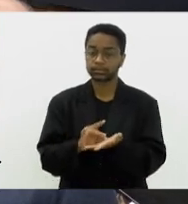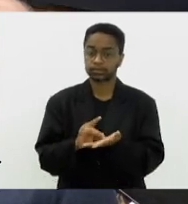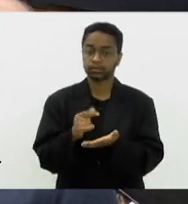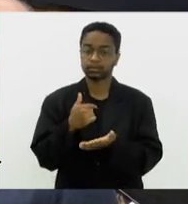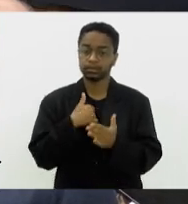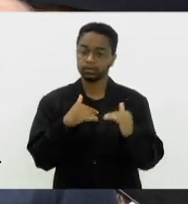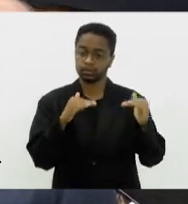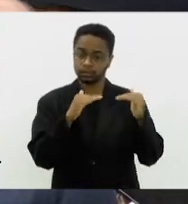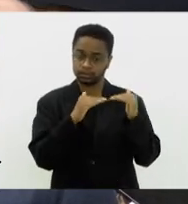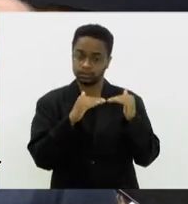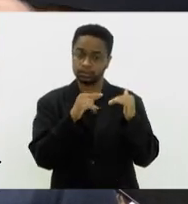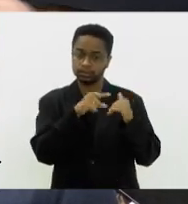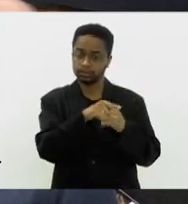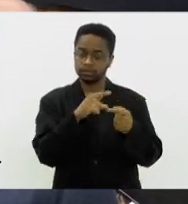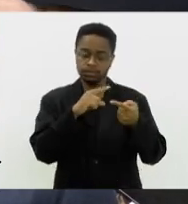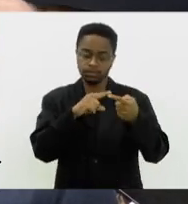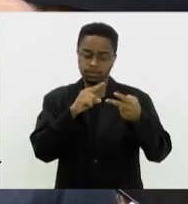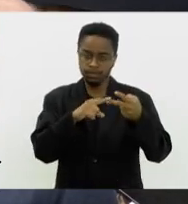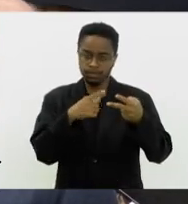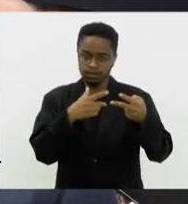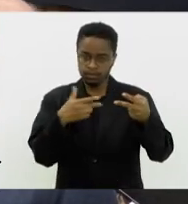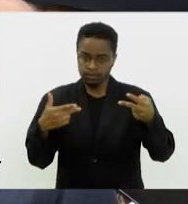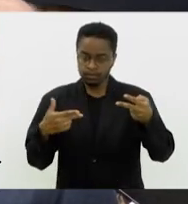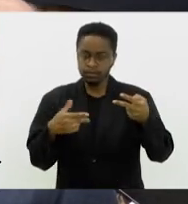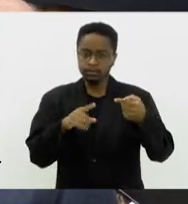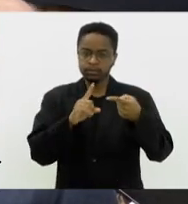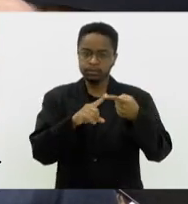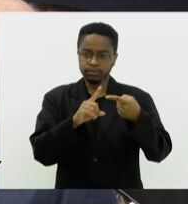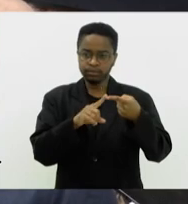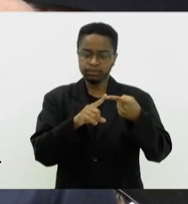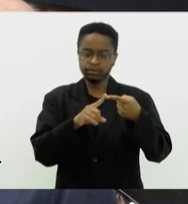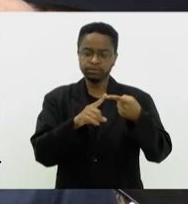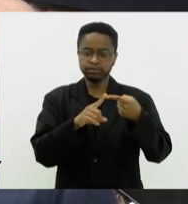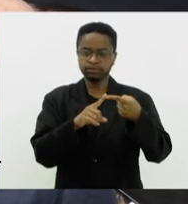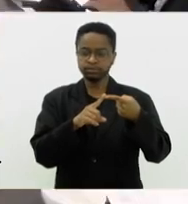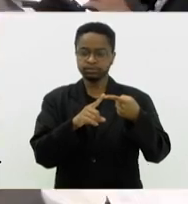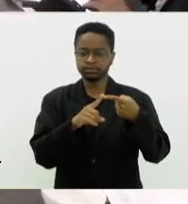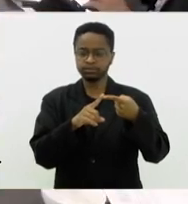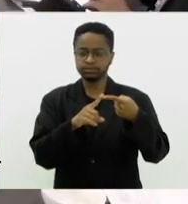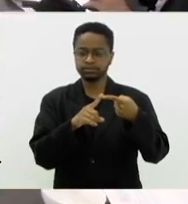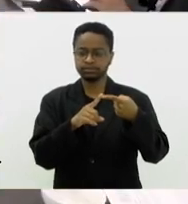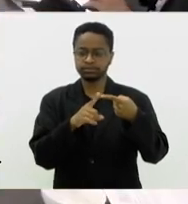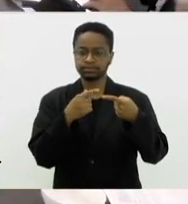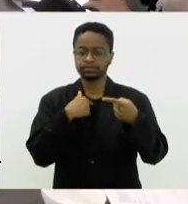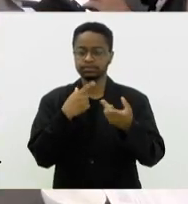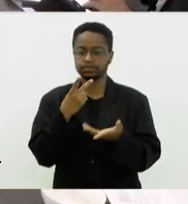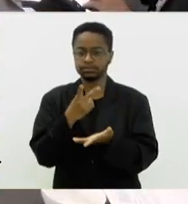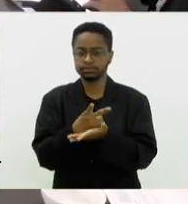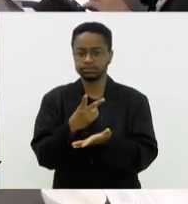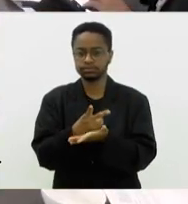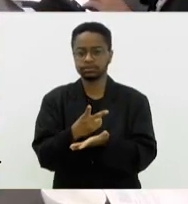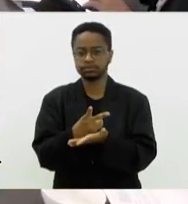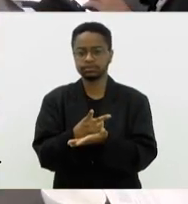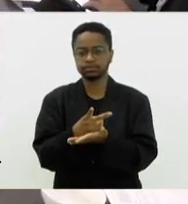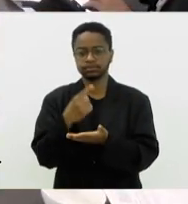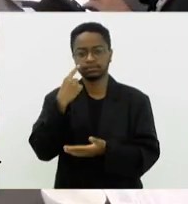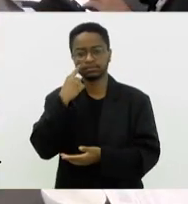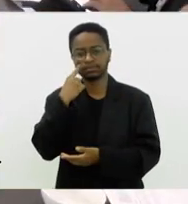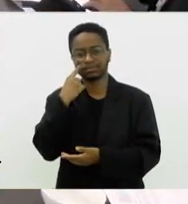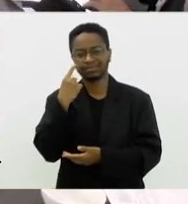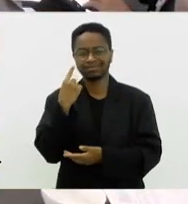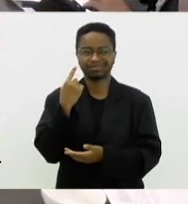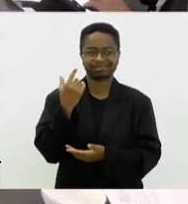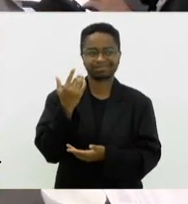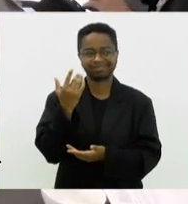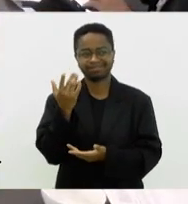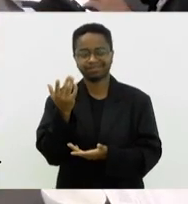Vossa Excelência em função de dois aspectos. O primeiro, eu sempre achei um tanto quanto